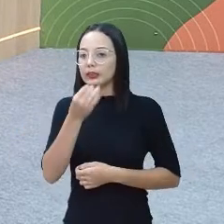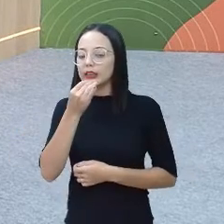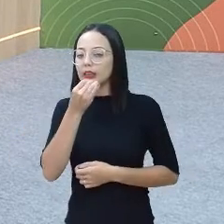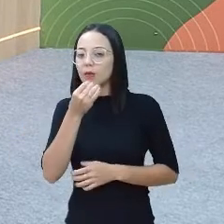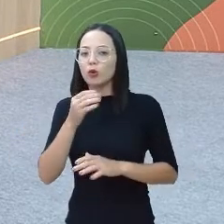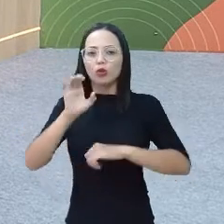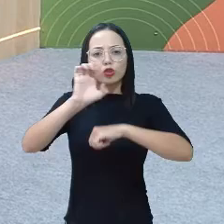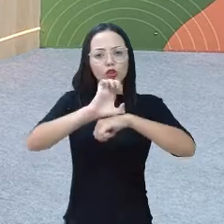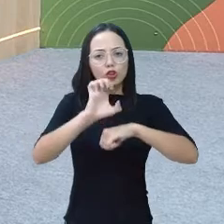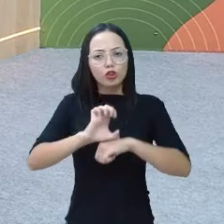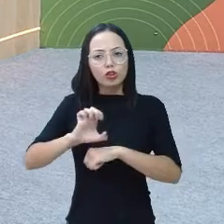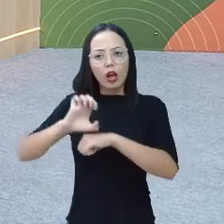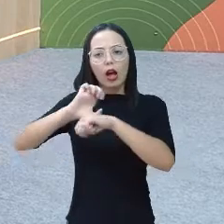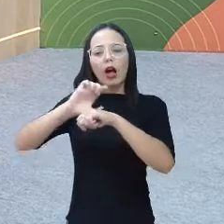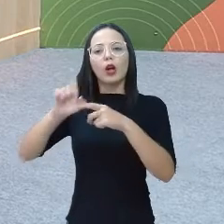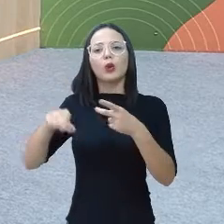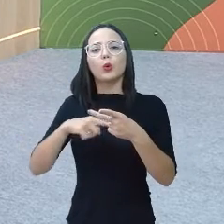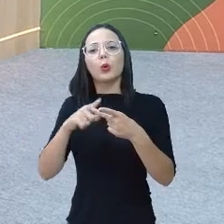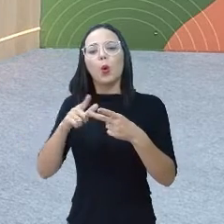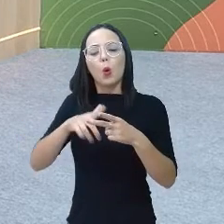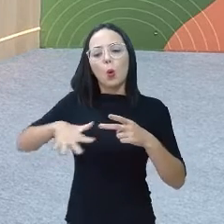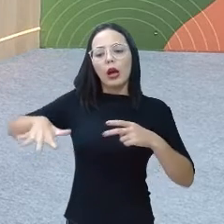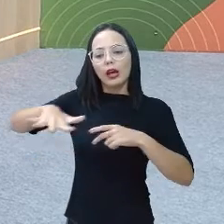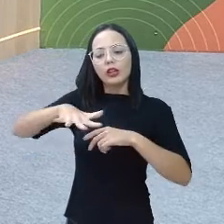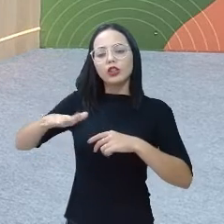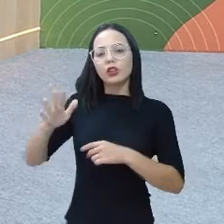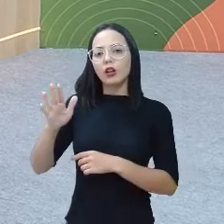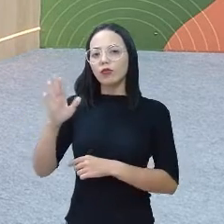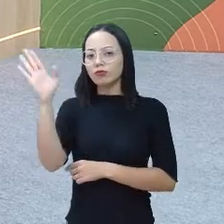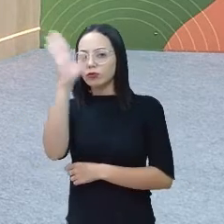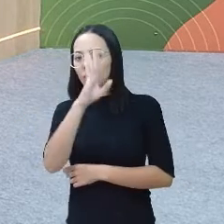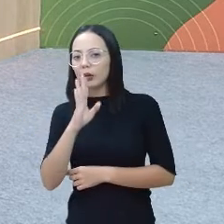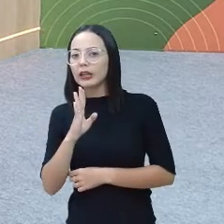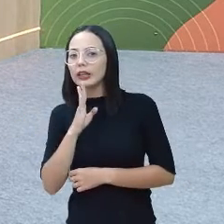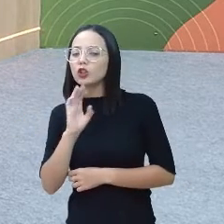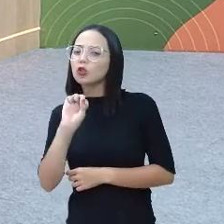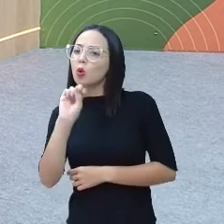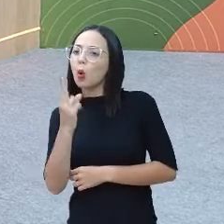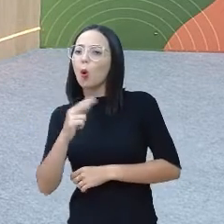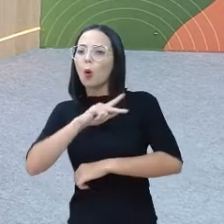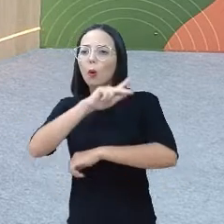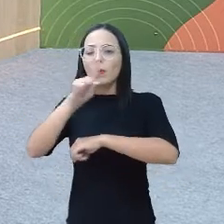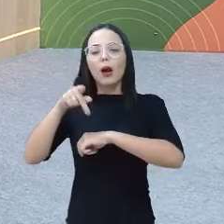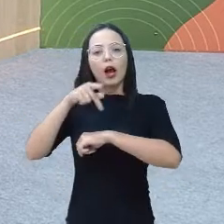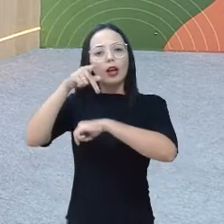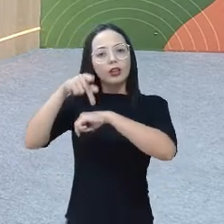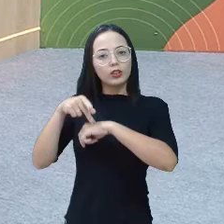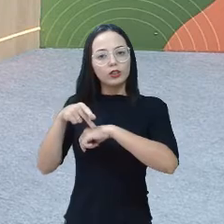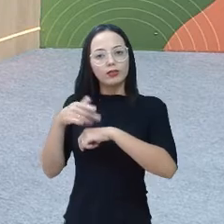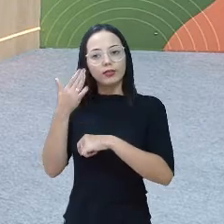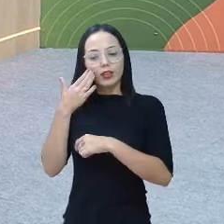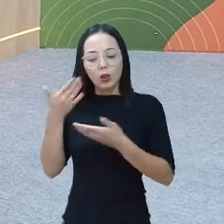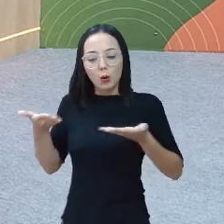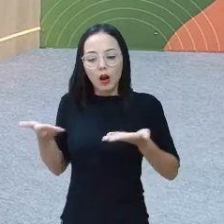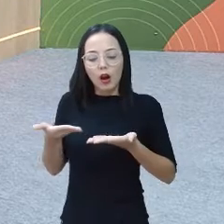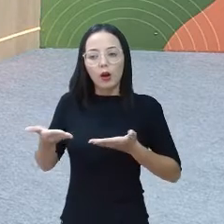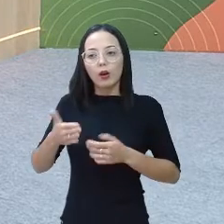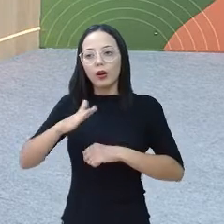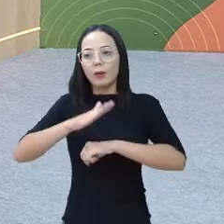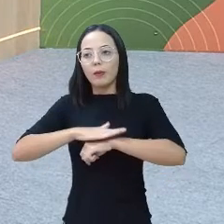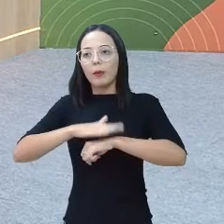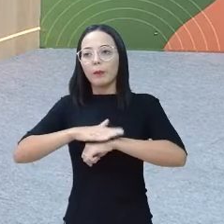atingir um estado, né? Pode atingir uma região do país, pode atingir o país. Então, a gente está passando pelo momento, né,